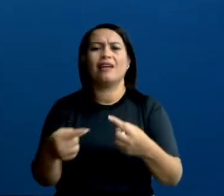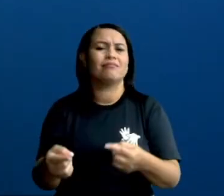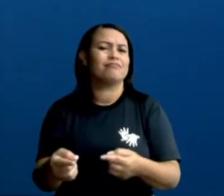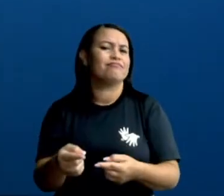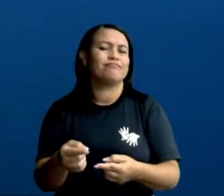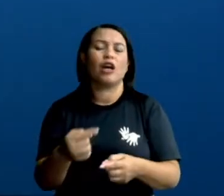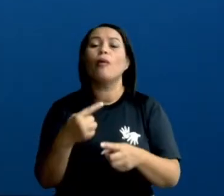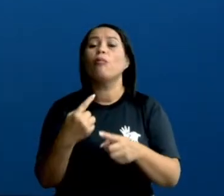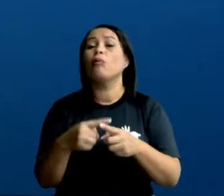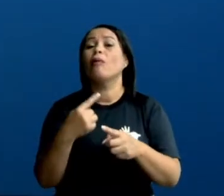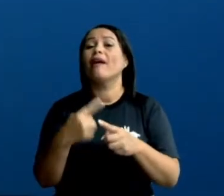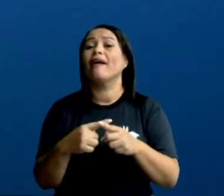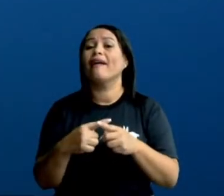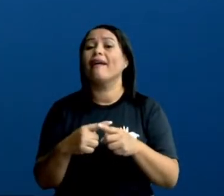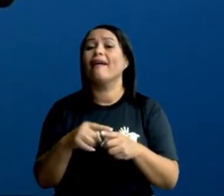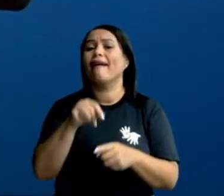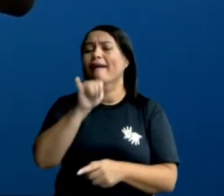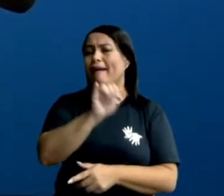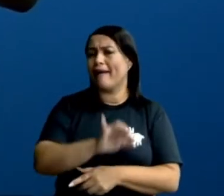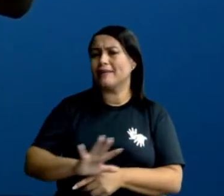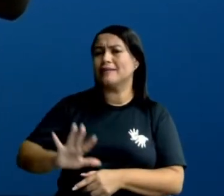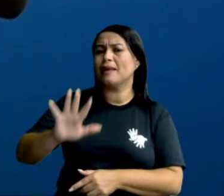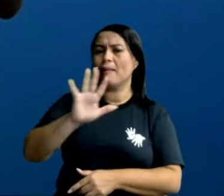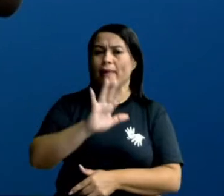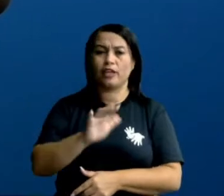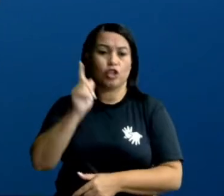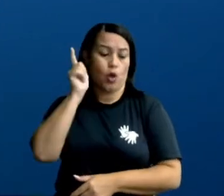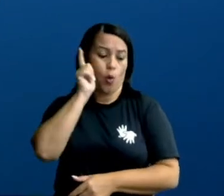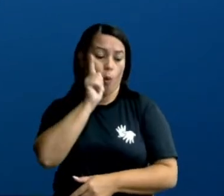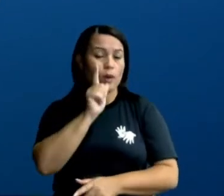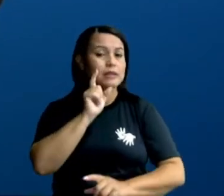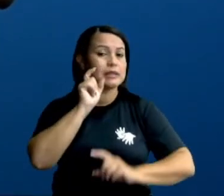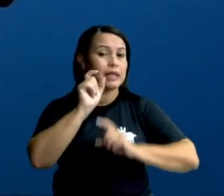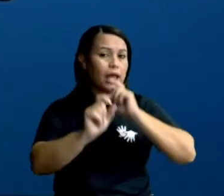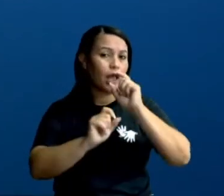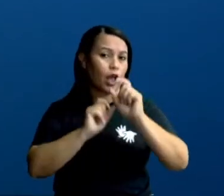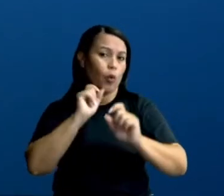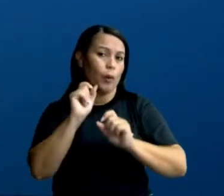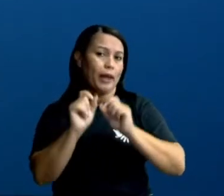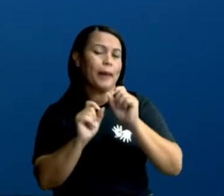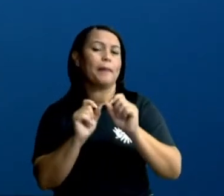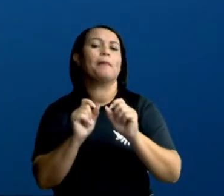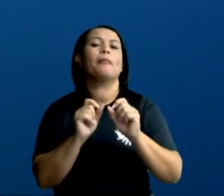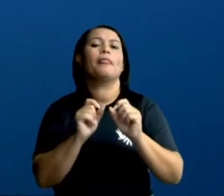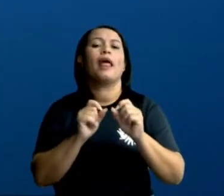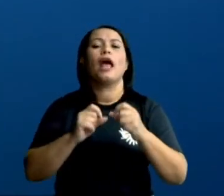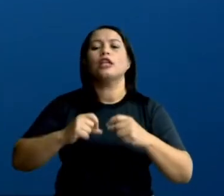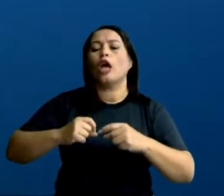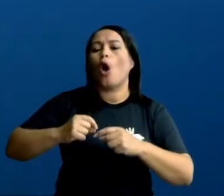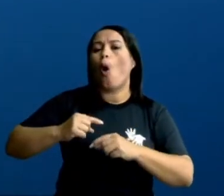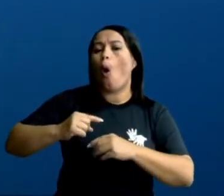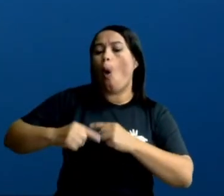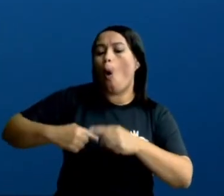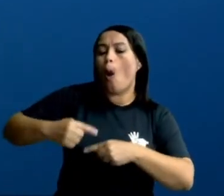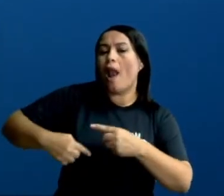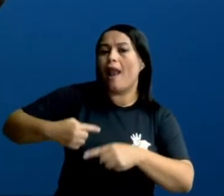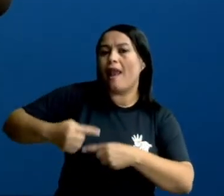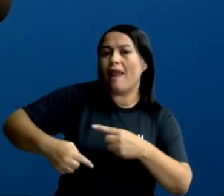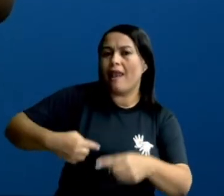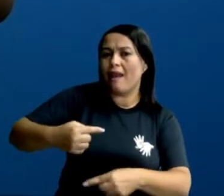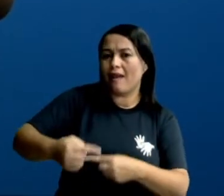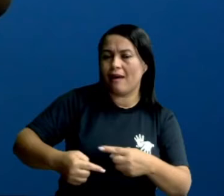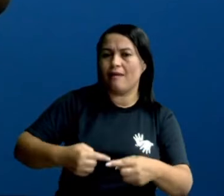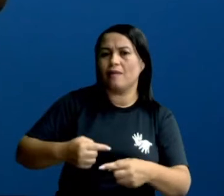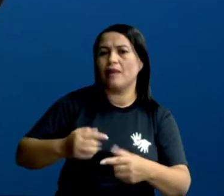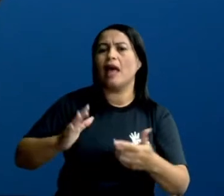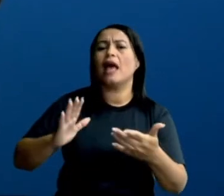Por quê? Porque as figuras que conseguem essa forma de rolar